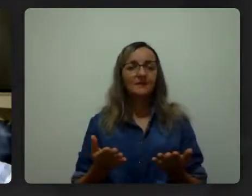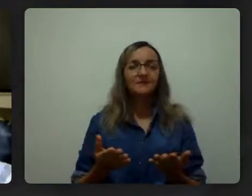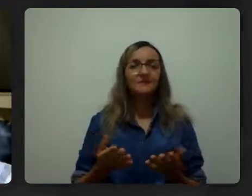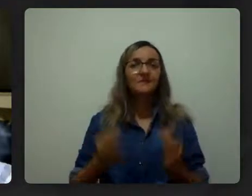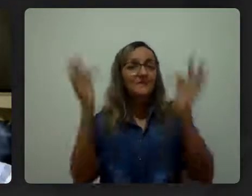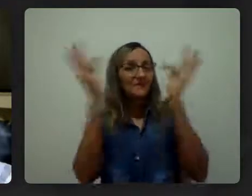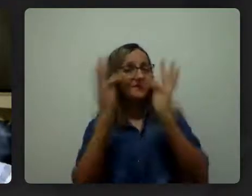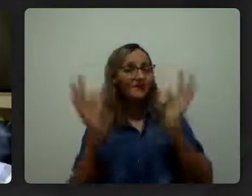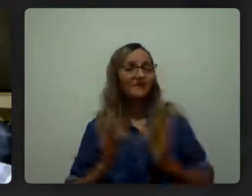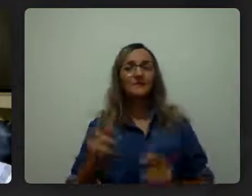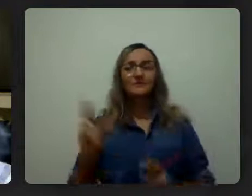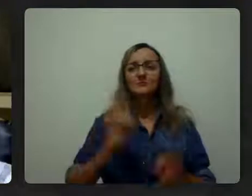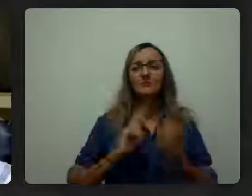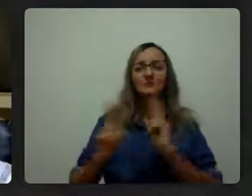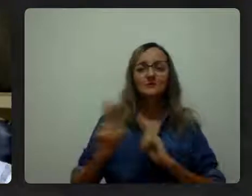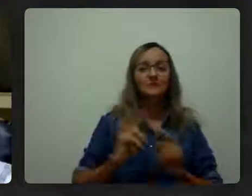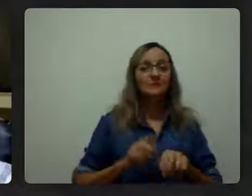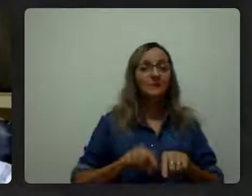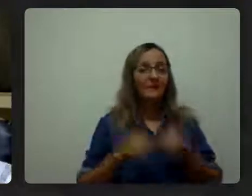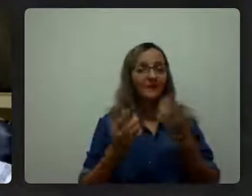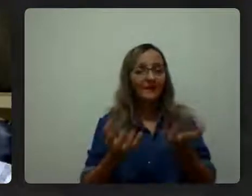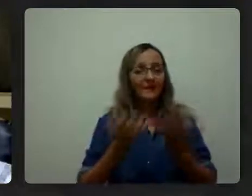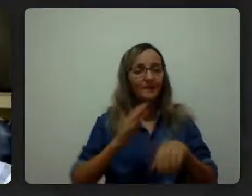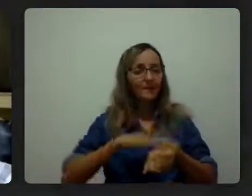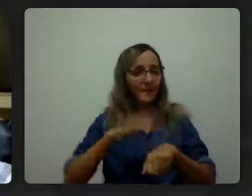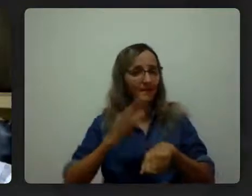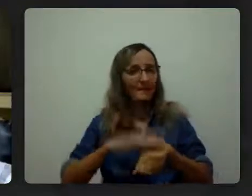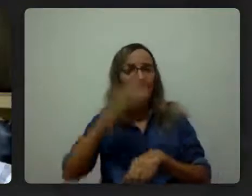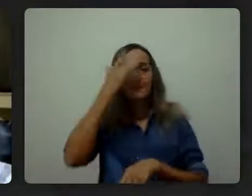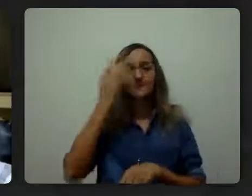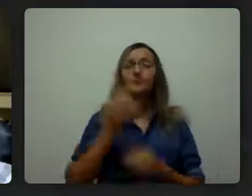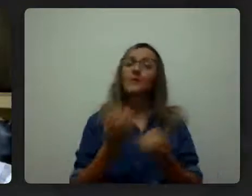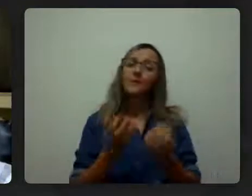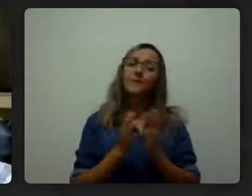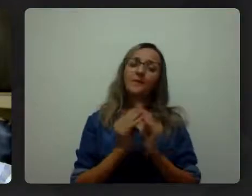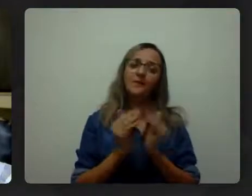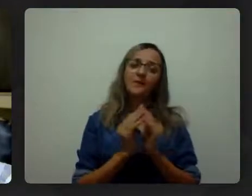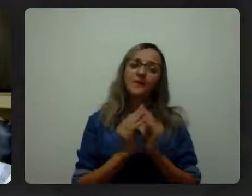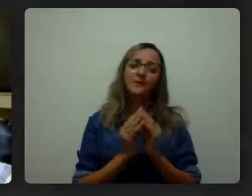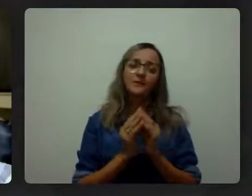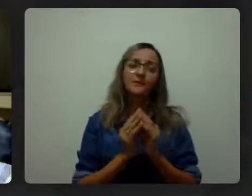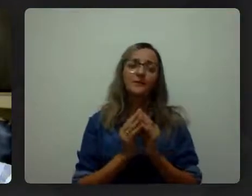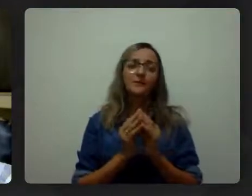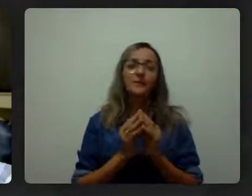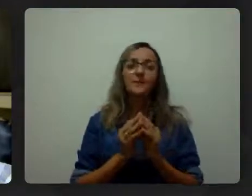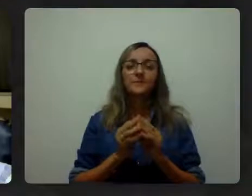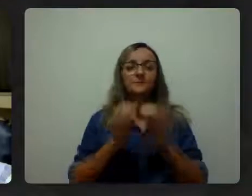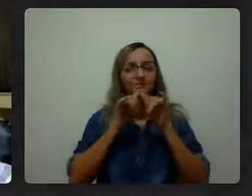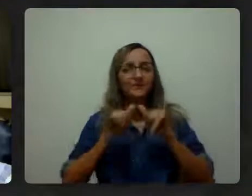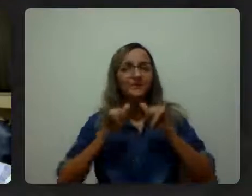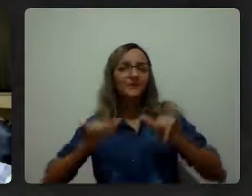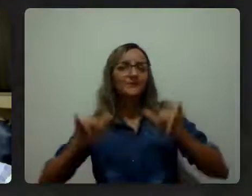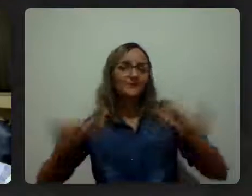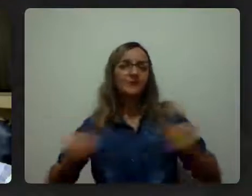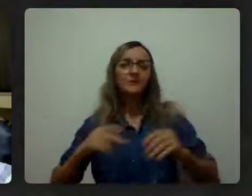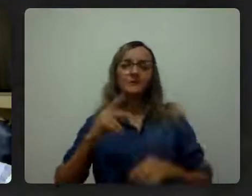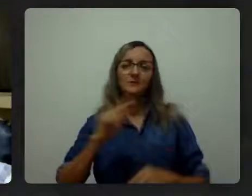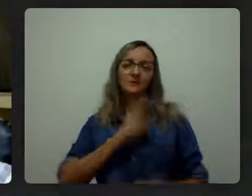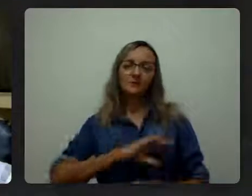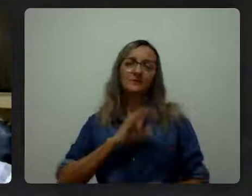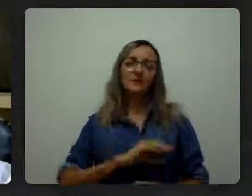muito incrível. Obrigada, Renan, Patrick, Ferley, todo mundo que está aí, Marco, Mariana. Obrigada pela empolgação de vocês. Obrigada por estar aqui